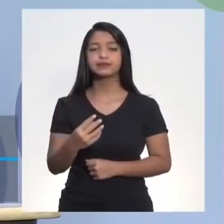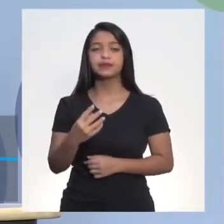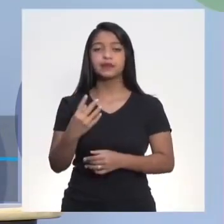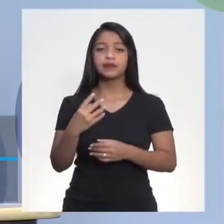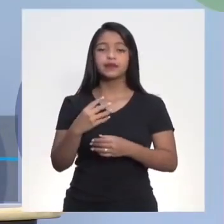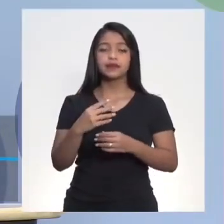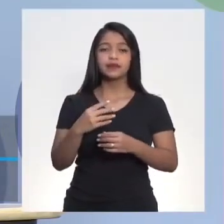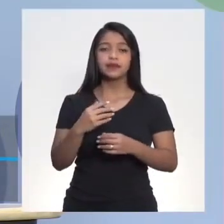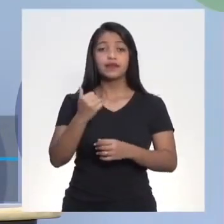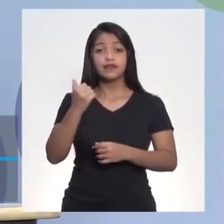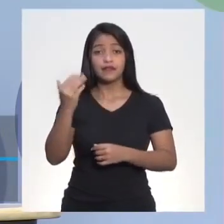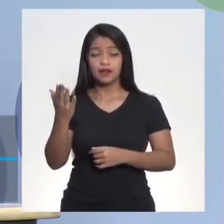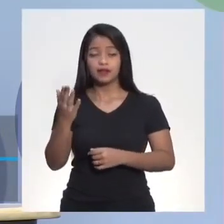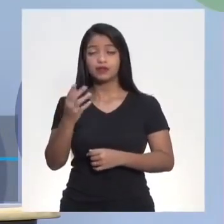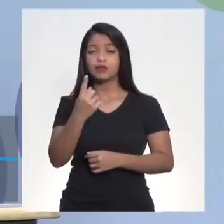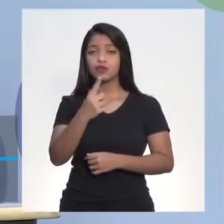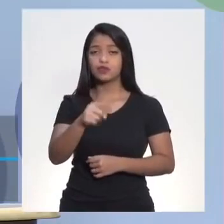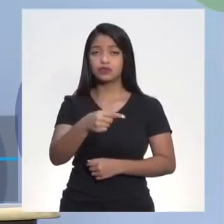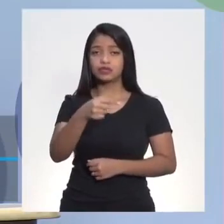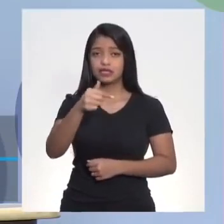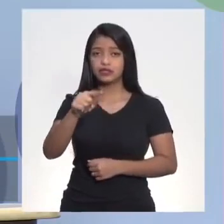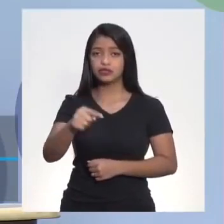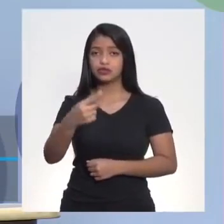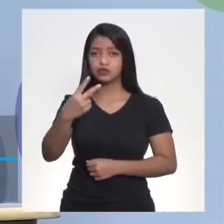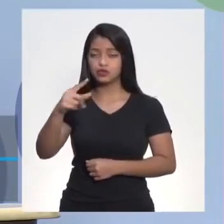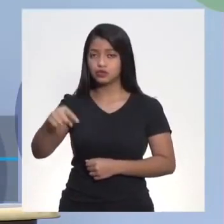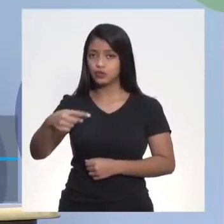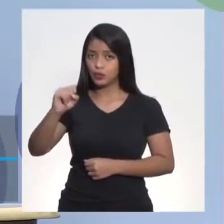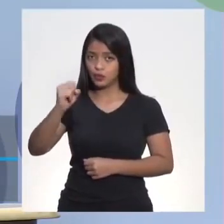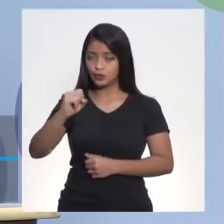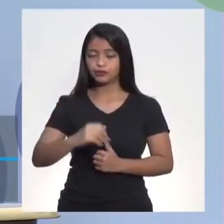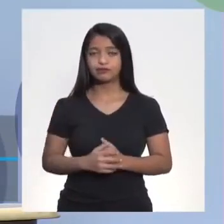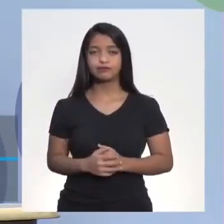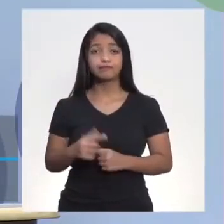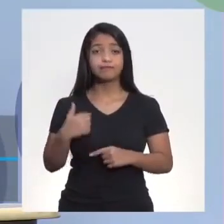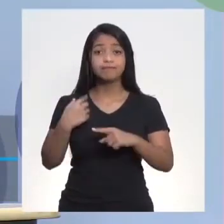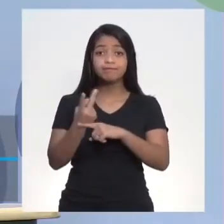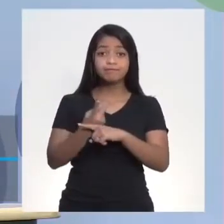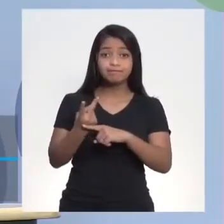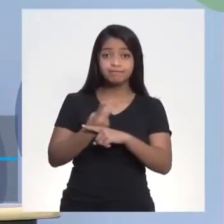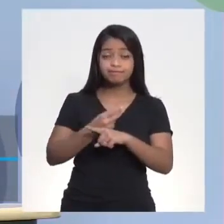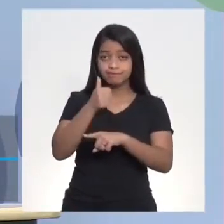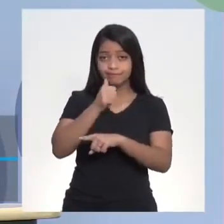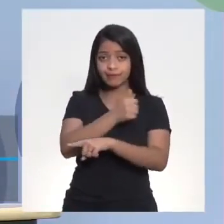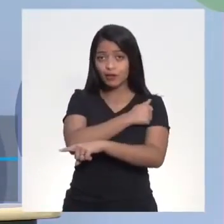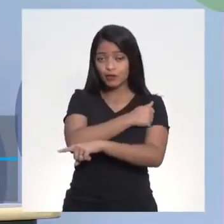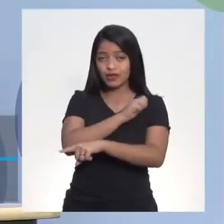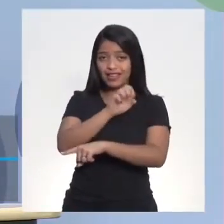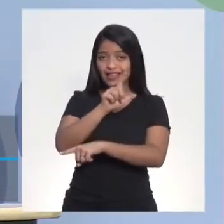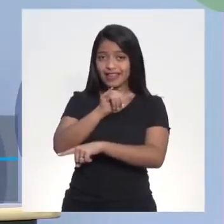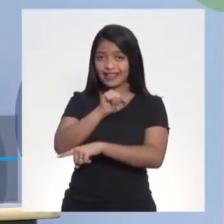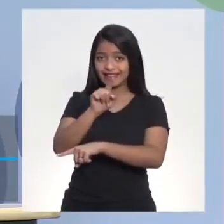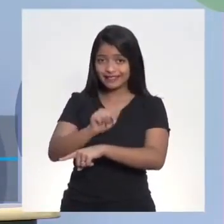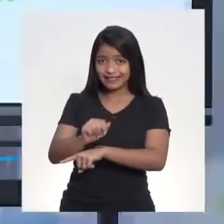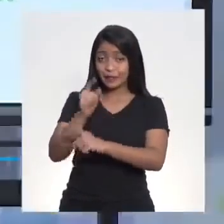para externo. Se eu achar o da aluna novamente, eu te conto. Tá certo, é isso aí. Basicamente, o